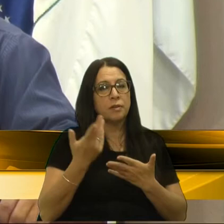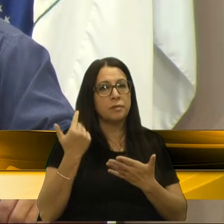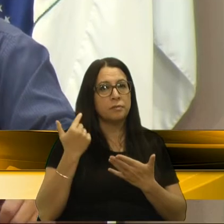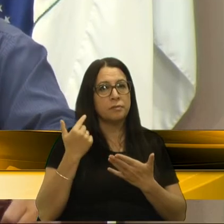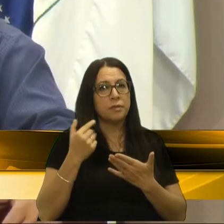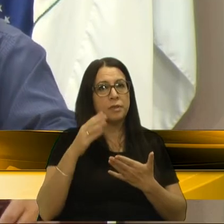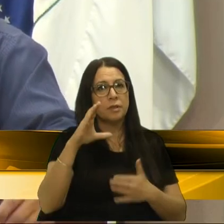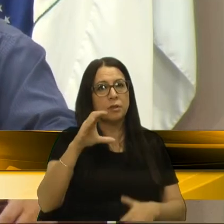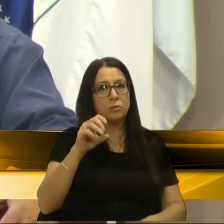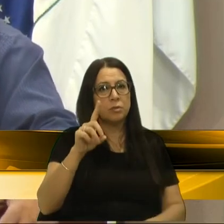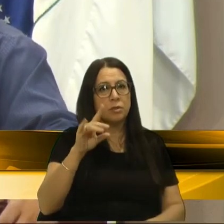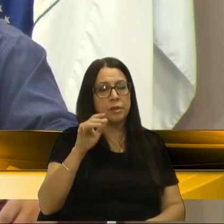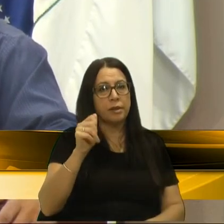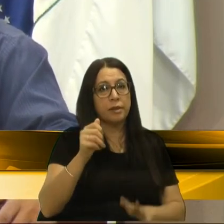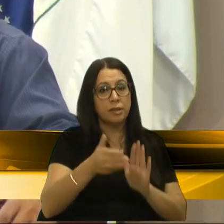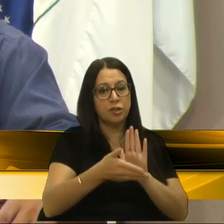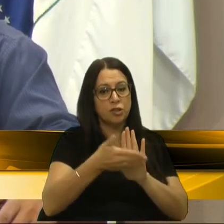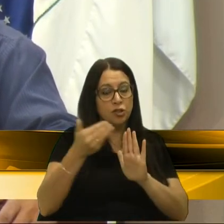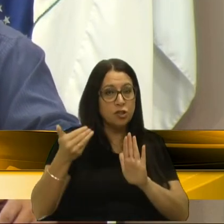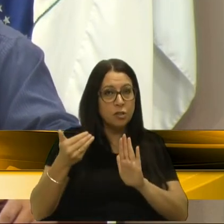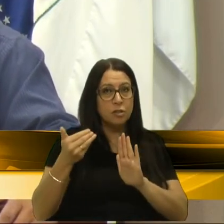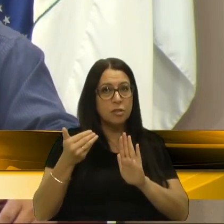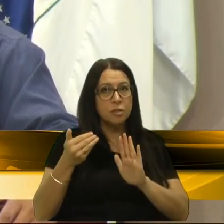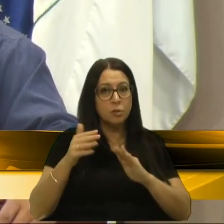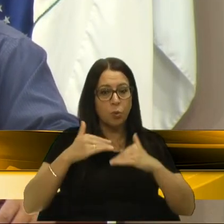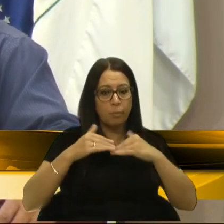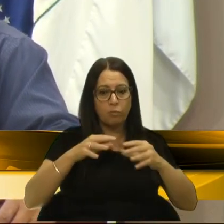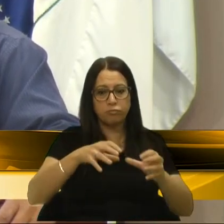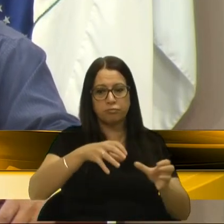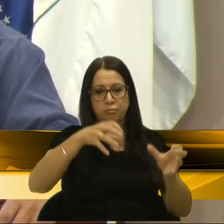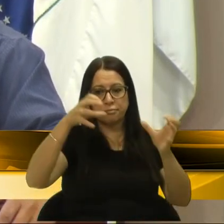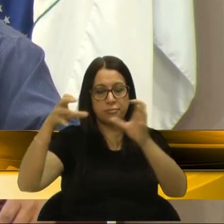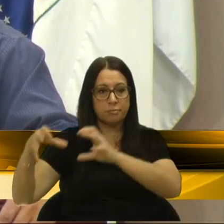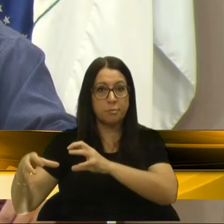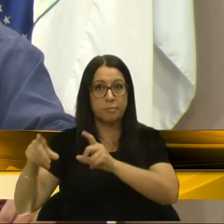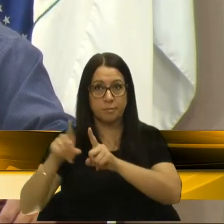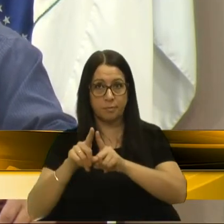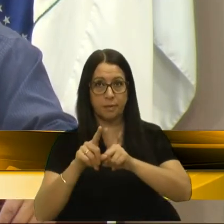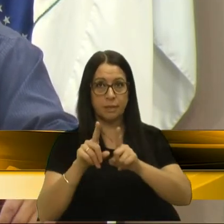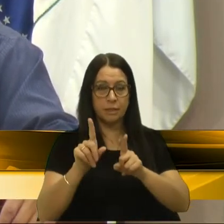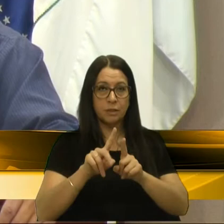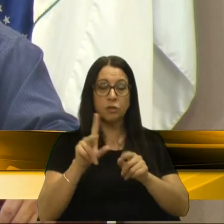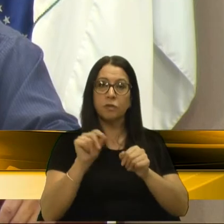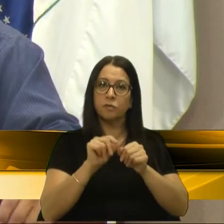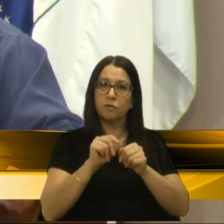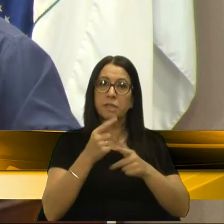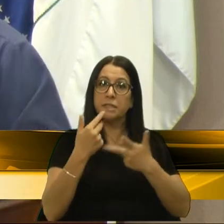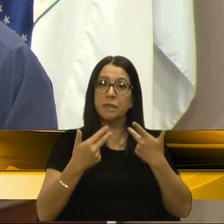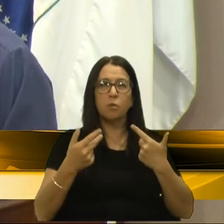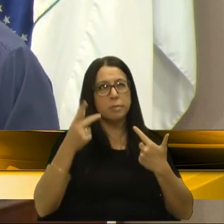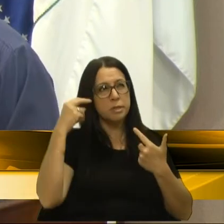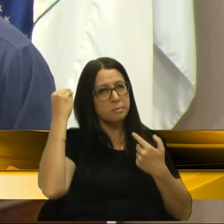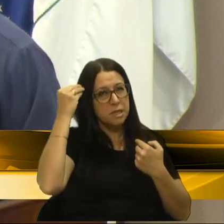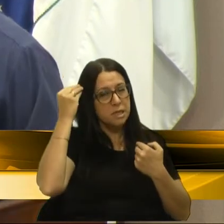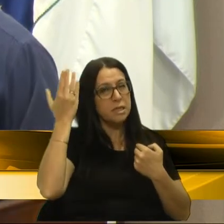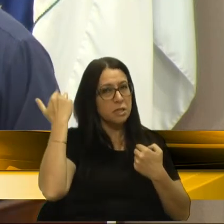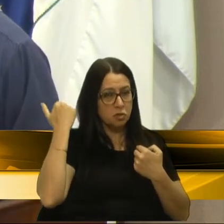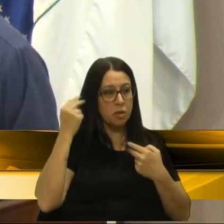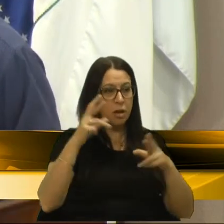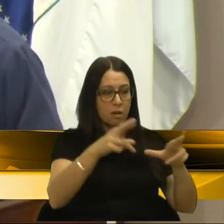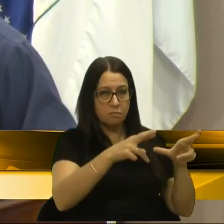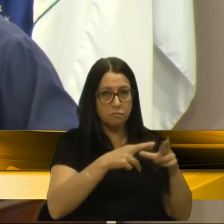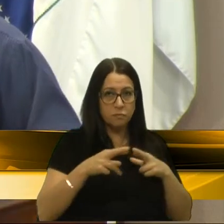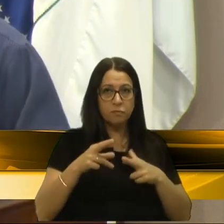a Codeca retira, coloca e retira com caminhão. Então, a gente fez algumas experiências já lá na nossa